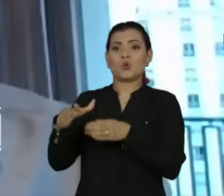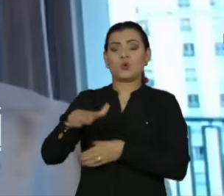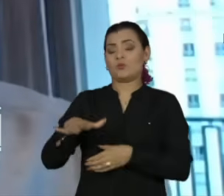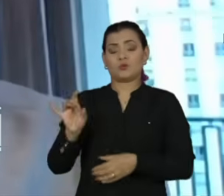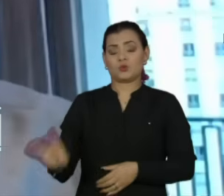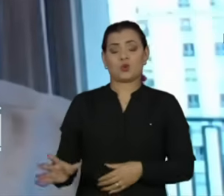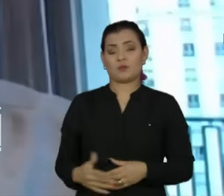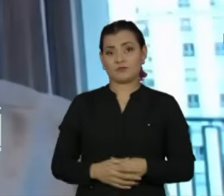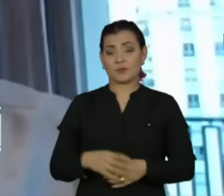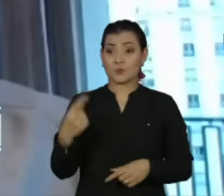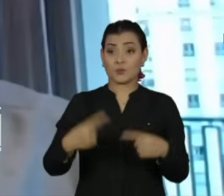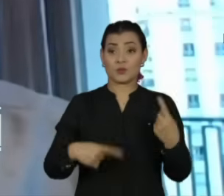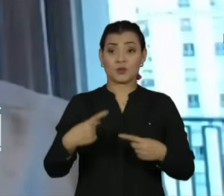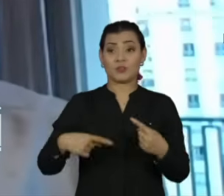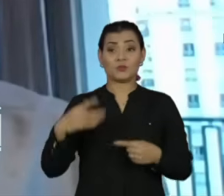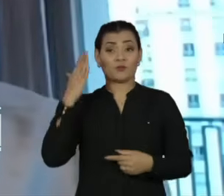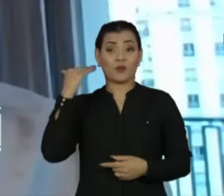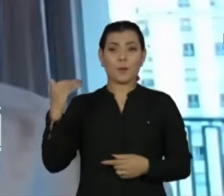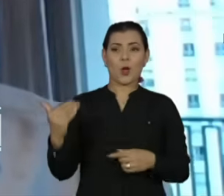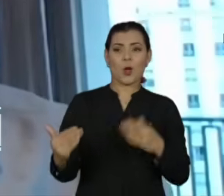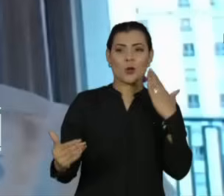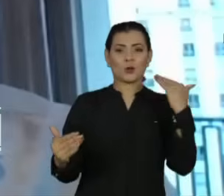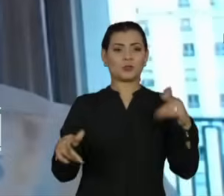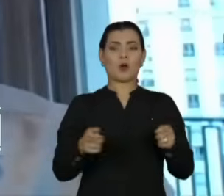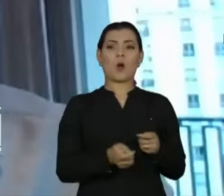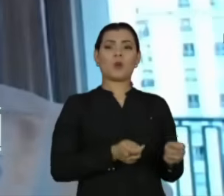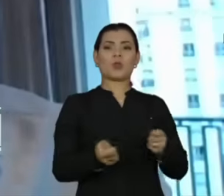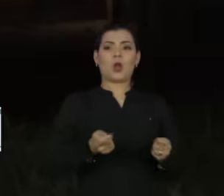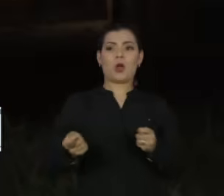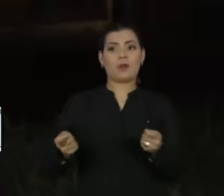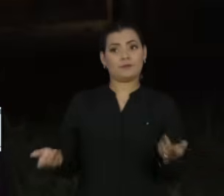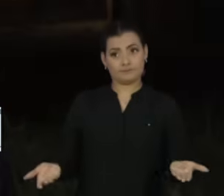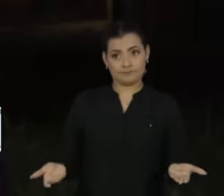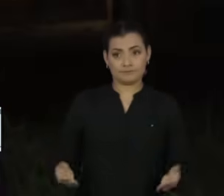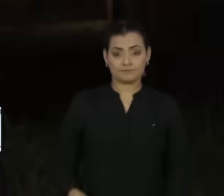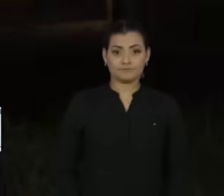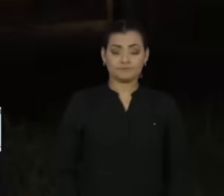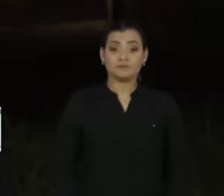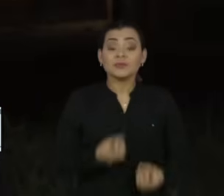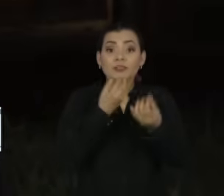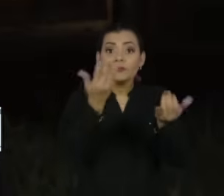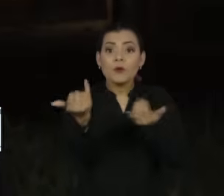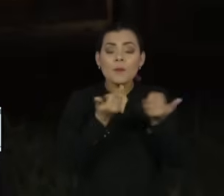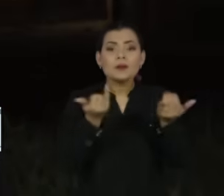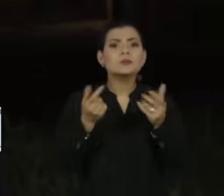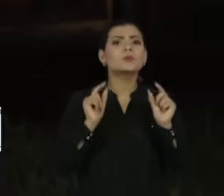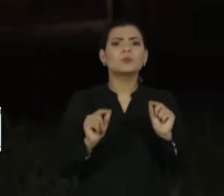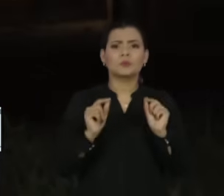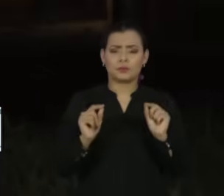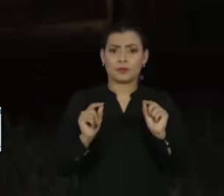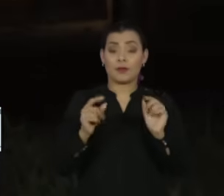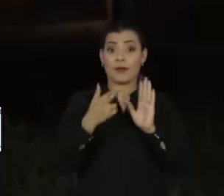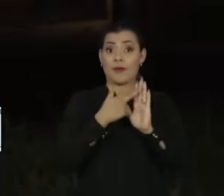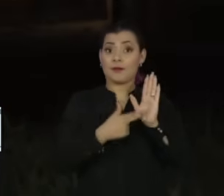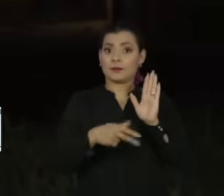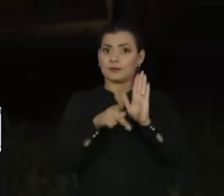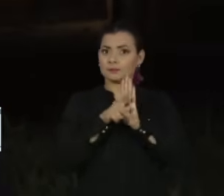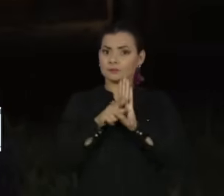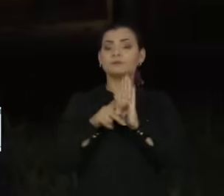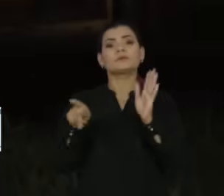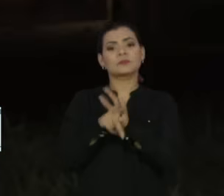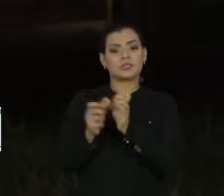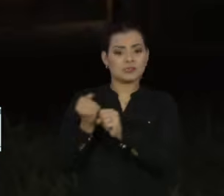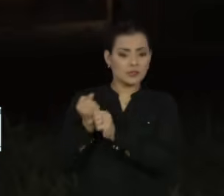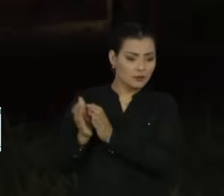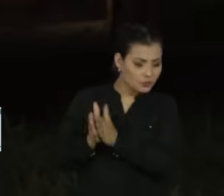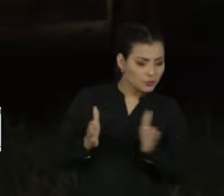daqueles políticos mais conhecidos que dominam os seus partidos. Os dados colocam em dúvida a aplicação das regras criadas este ano